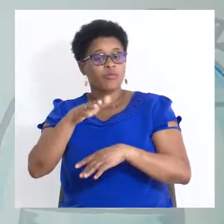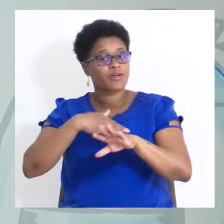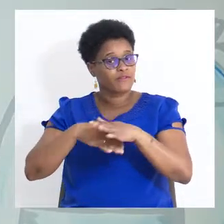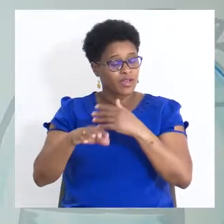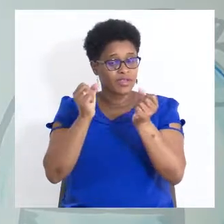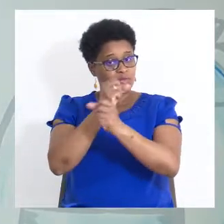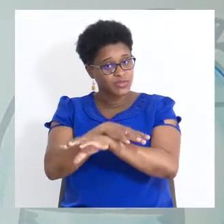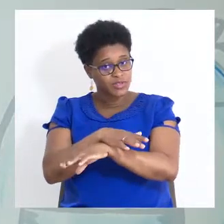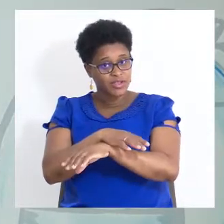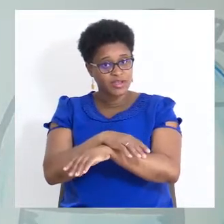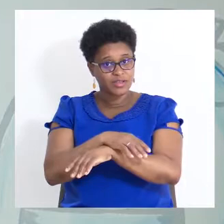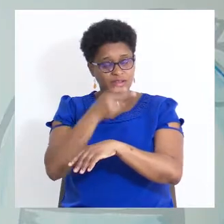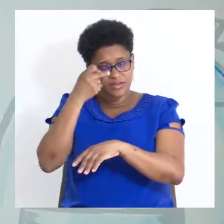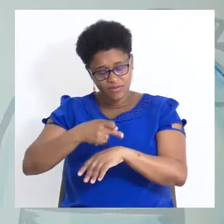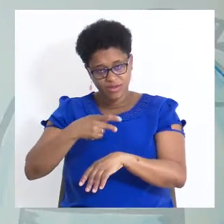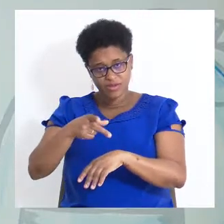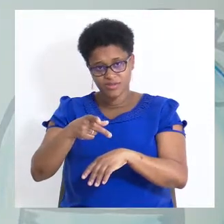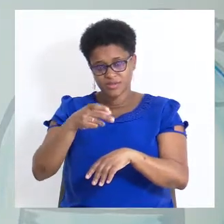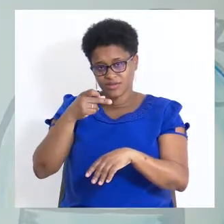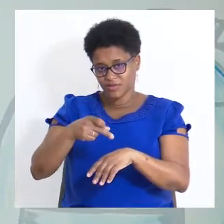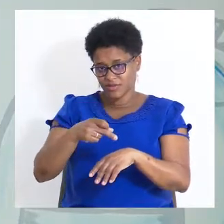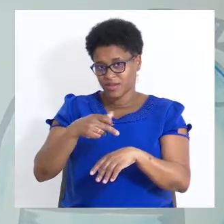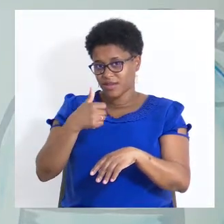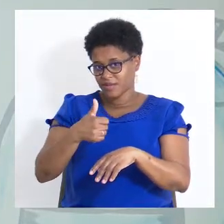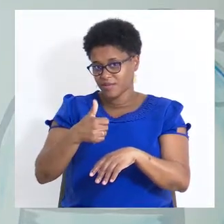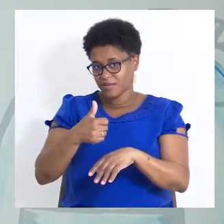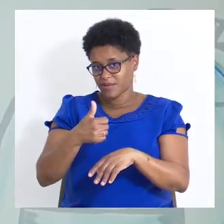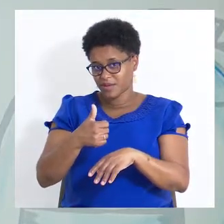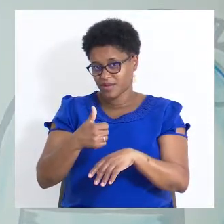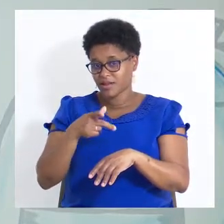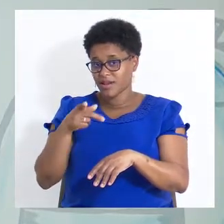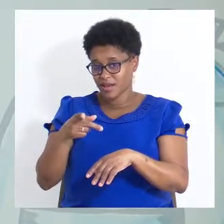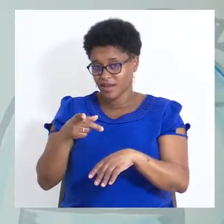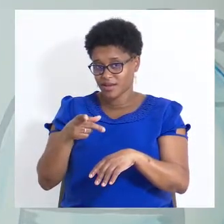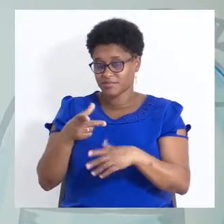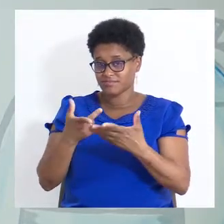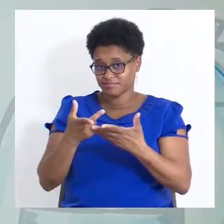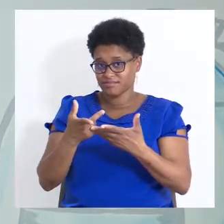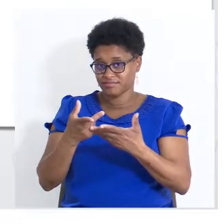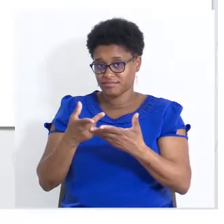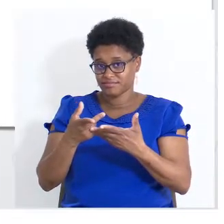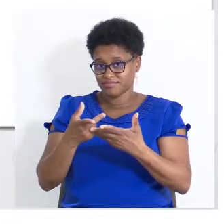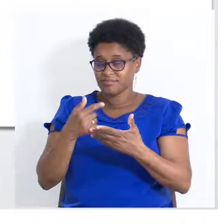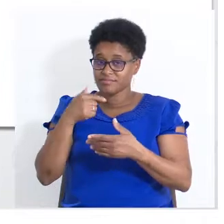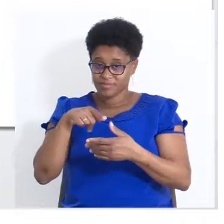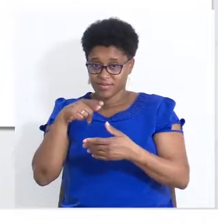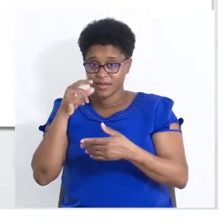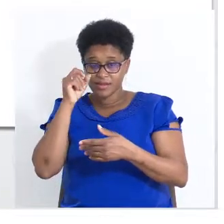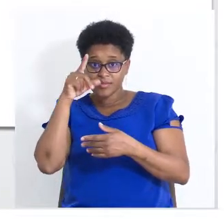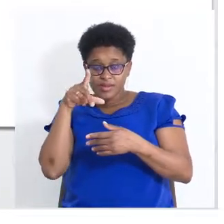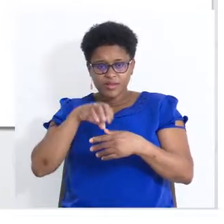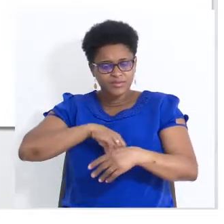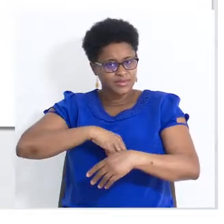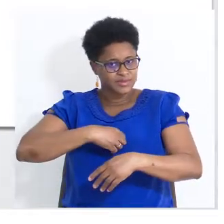a publicidade toca em ti e tu já ficas lá interessado, já ficas lá ligado. Isso mesmo. Tem que despertar